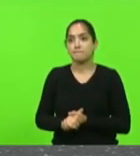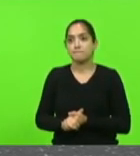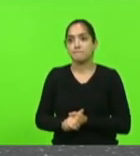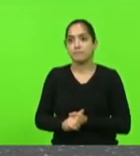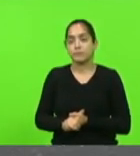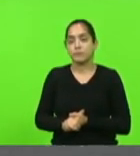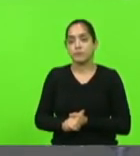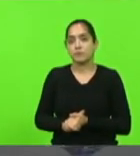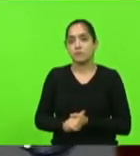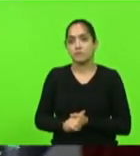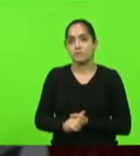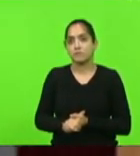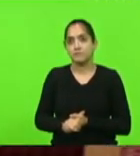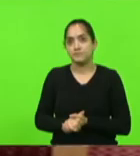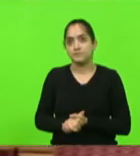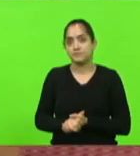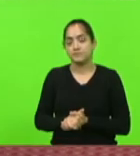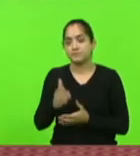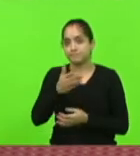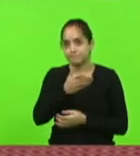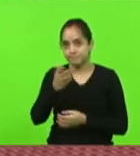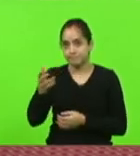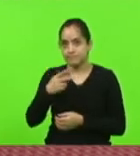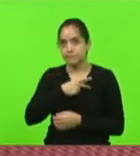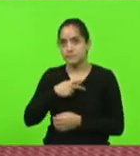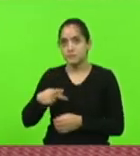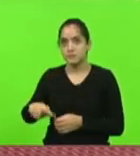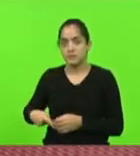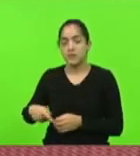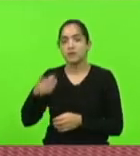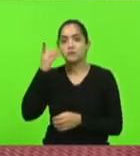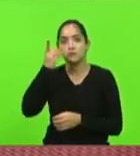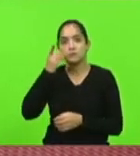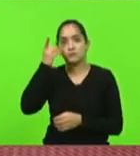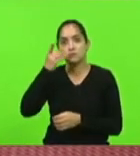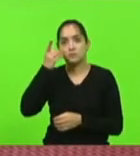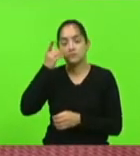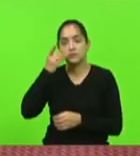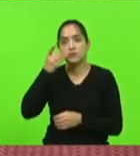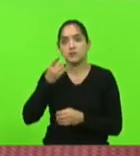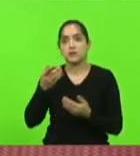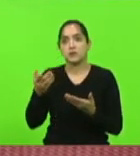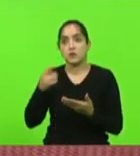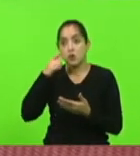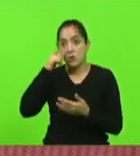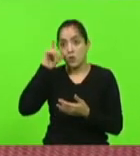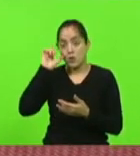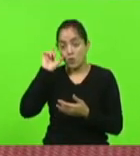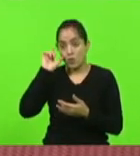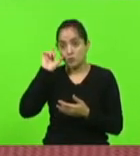presidente, senhores e senhoras deputadas, ontem eu recebi